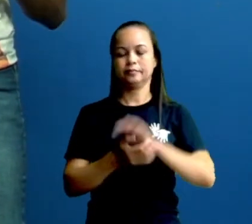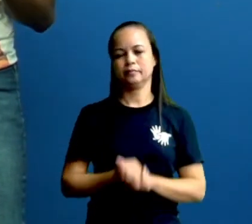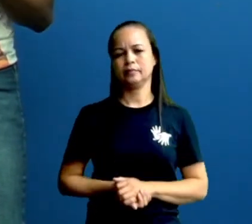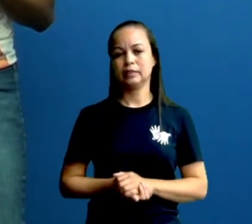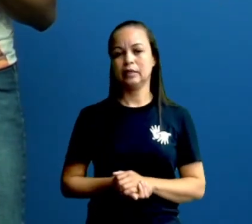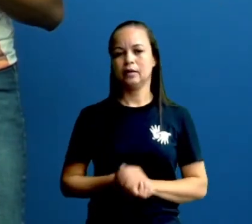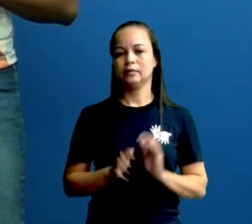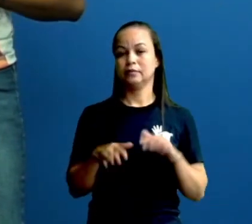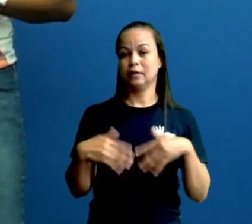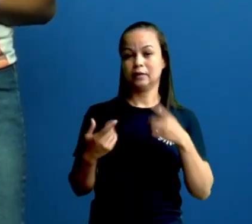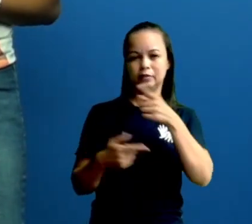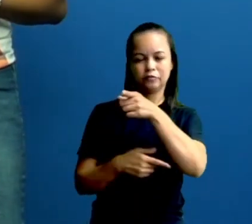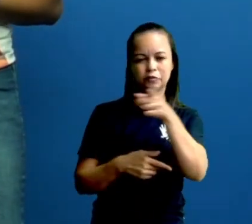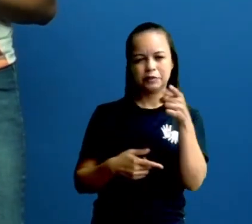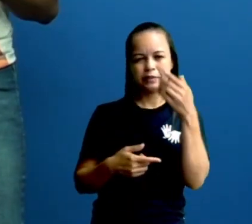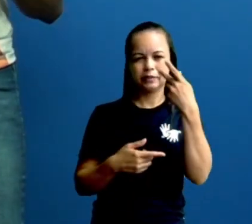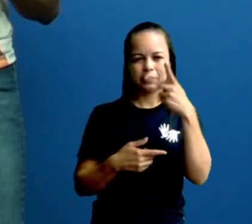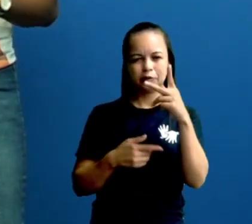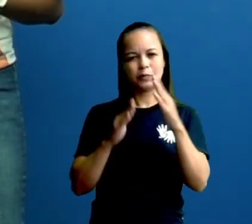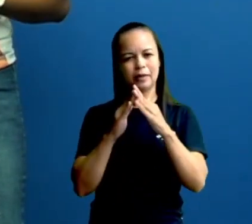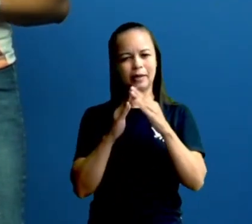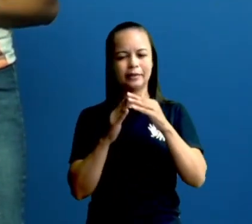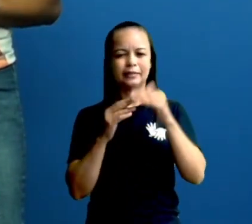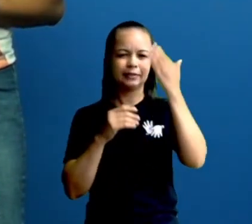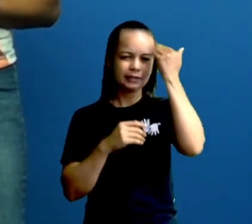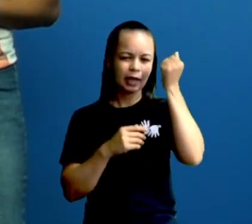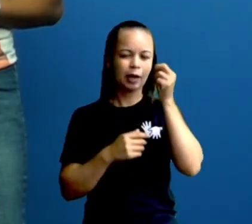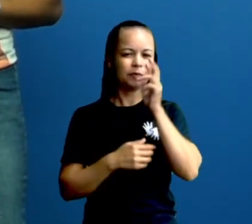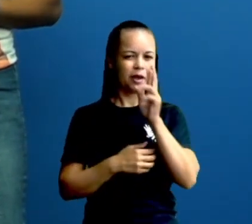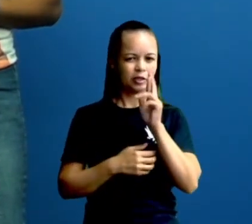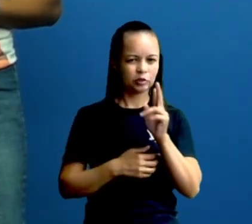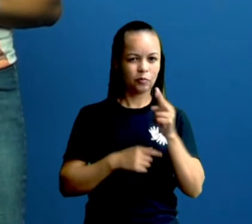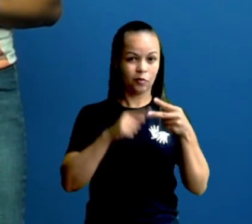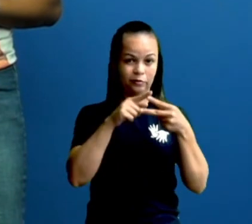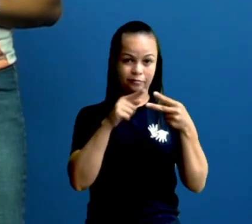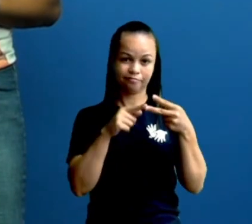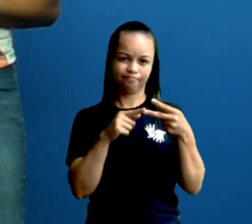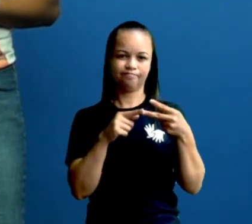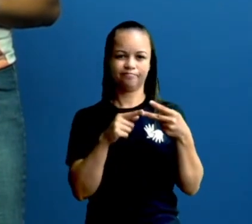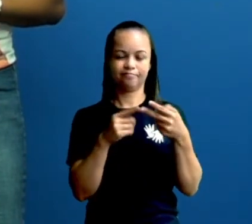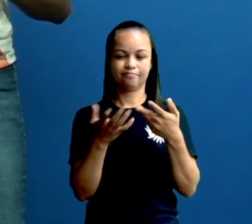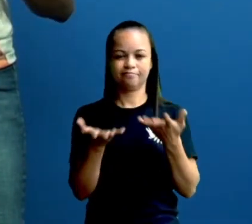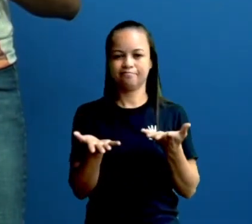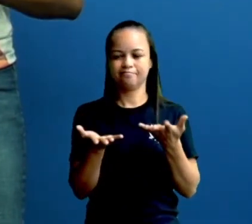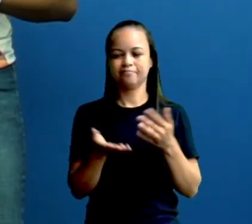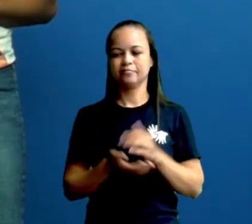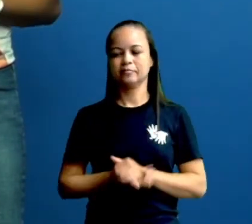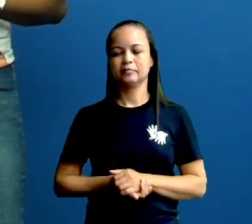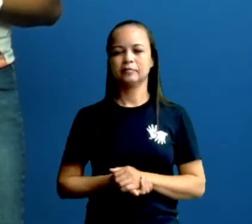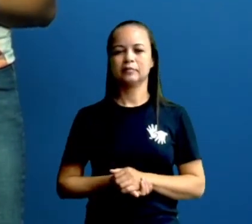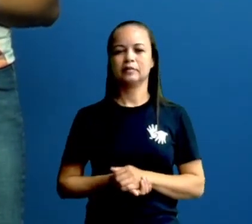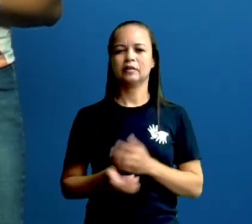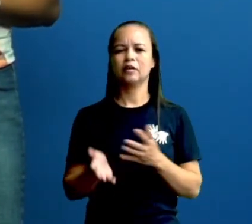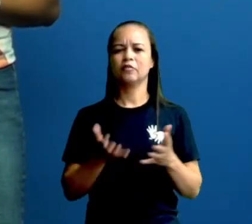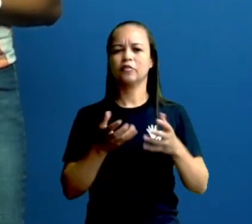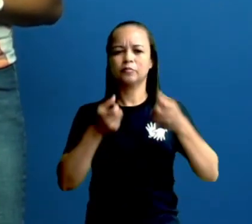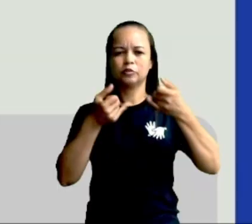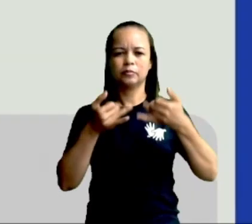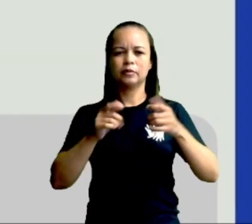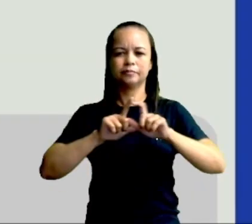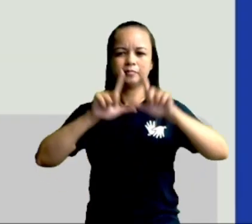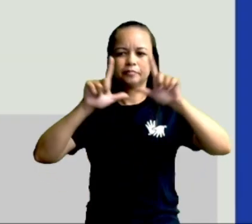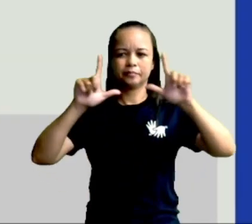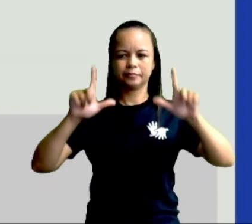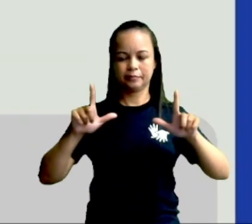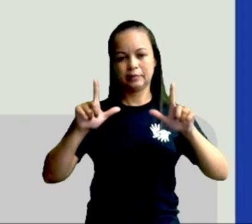casa sabe qual é a resposta dessas duas questões? Será? Vamos colocar mais uma vez aí na tela para